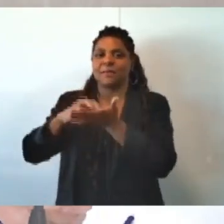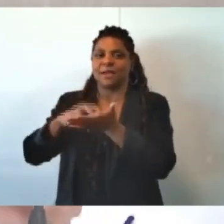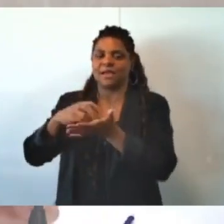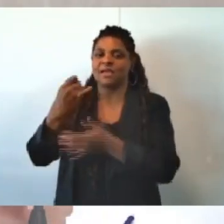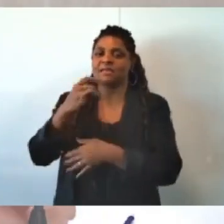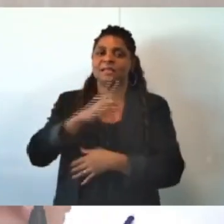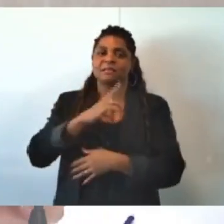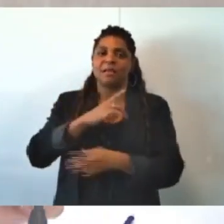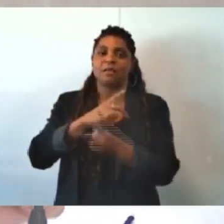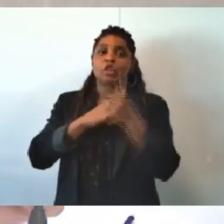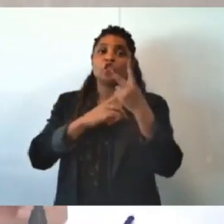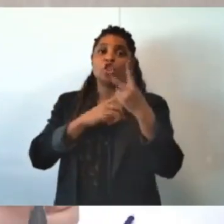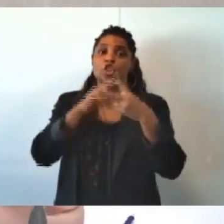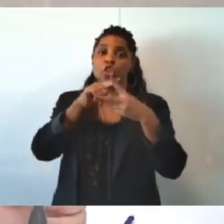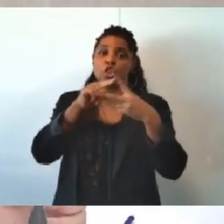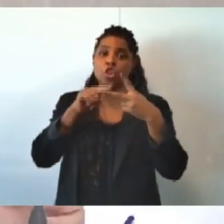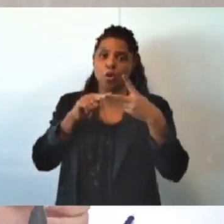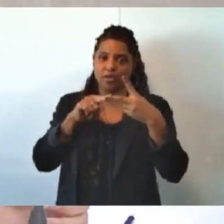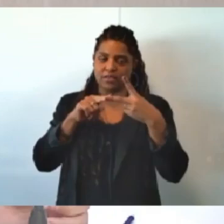nós temos